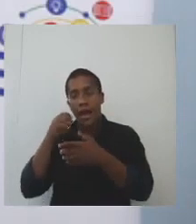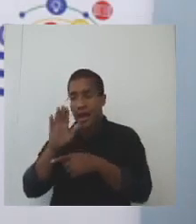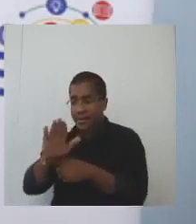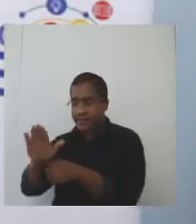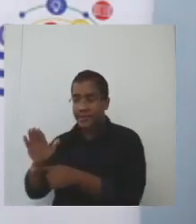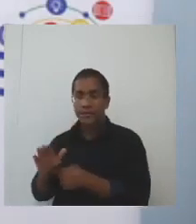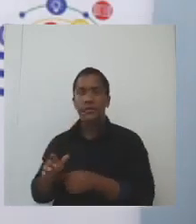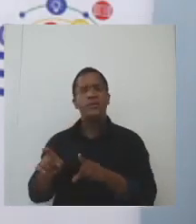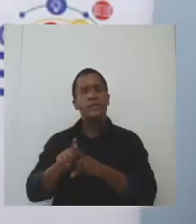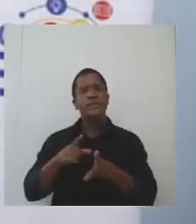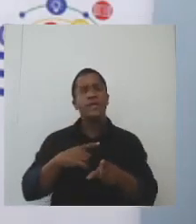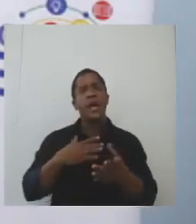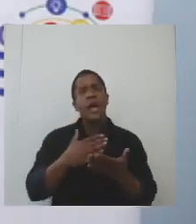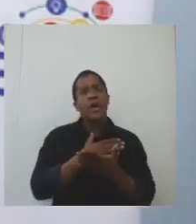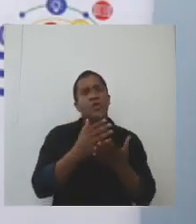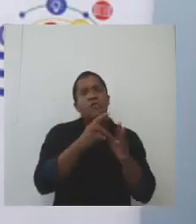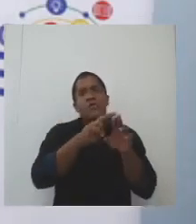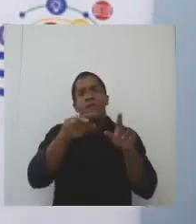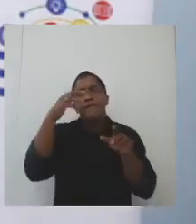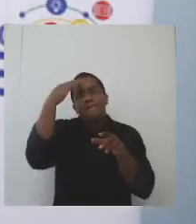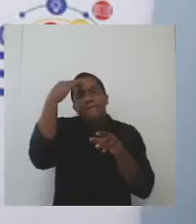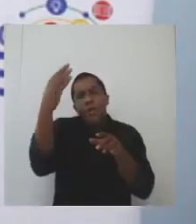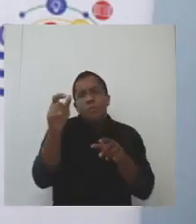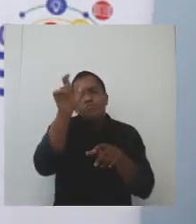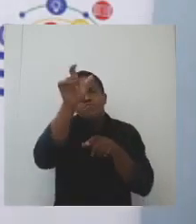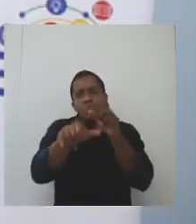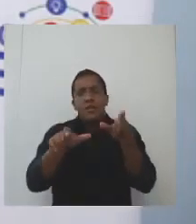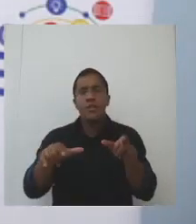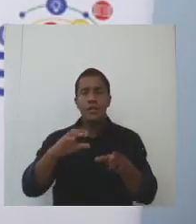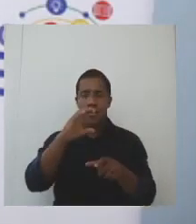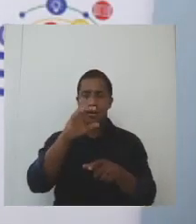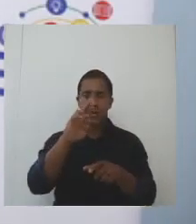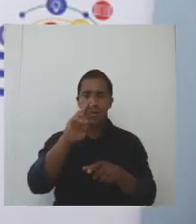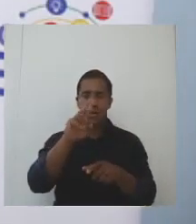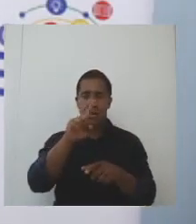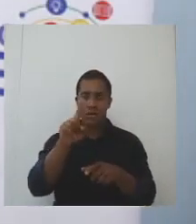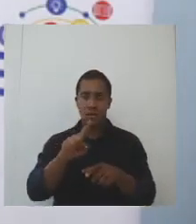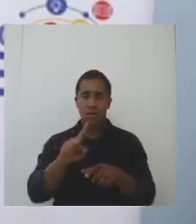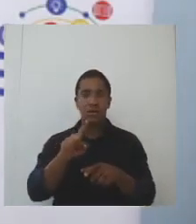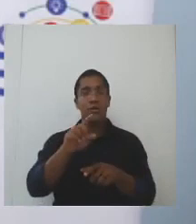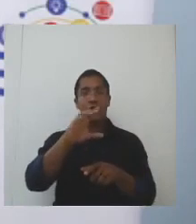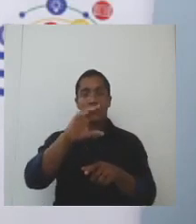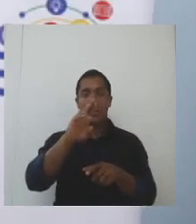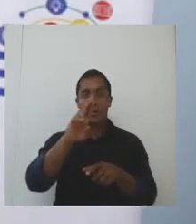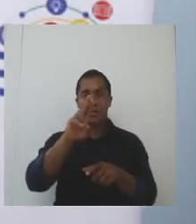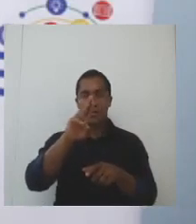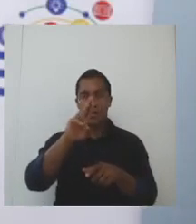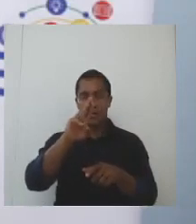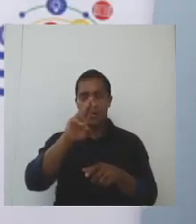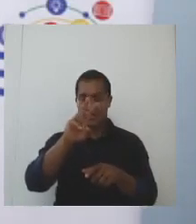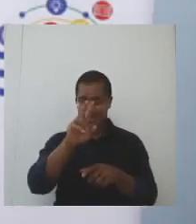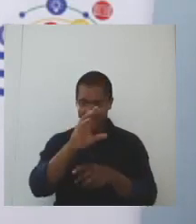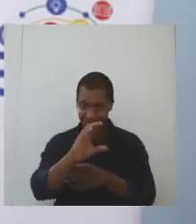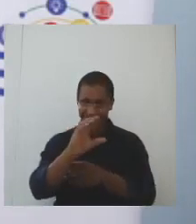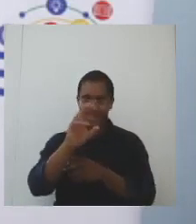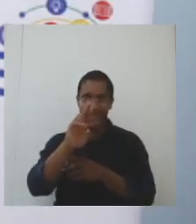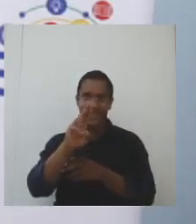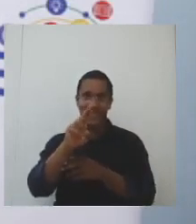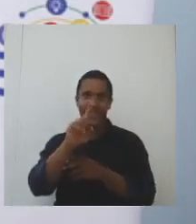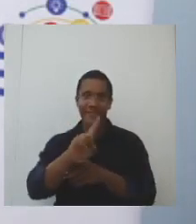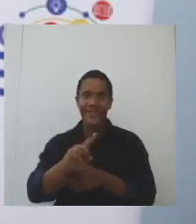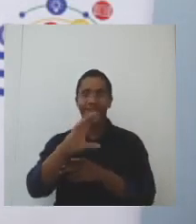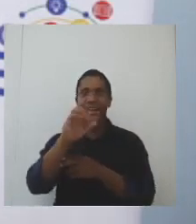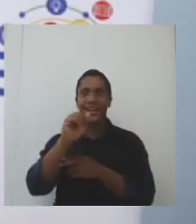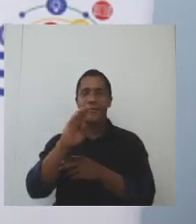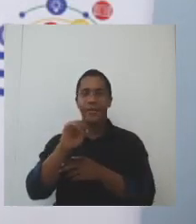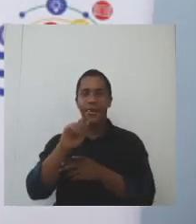heróis também, né, na nossa história aqui, famosos, como Cruz Cabugar, o famoso Cruz Cabugar, que na verdade temos